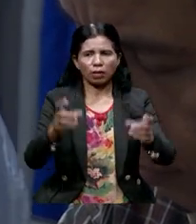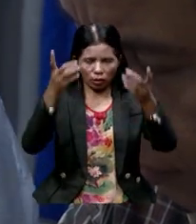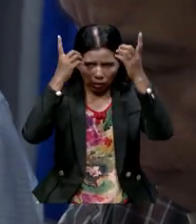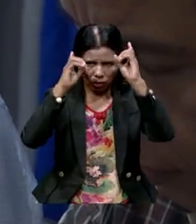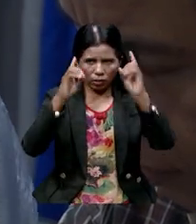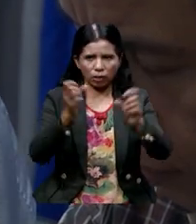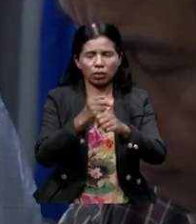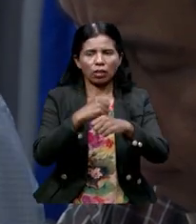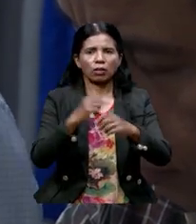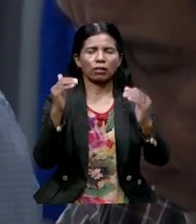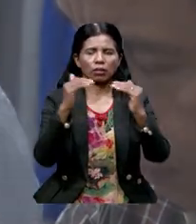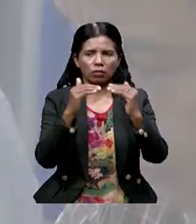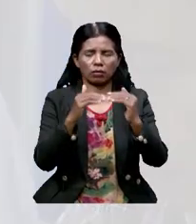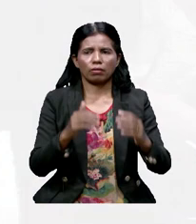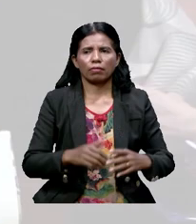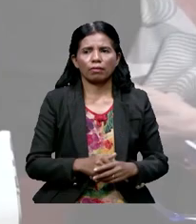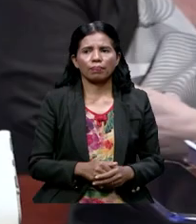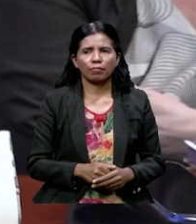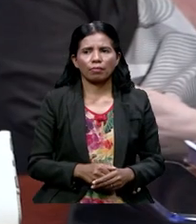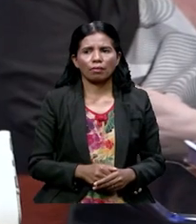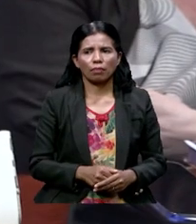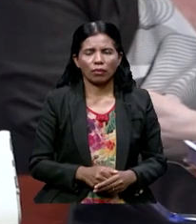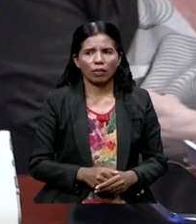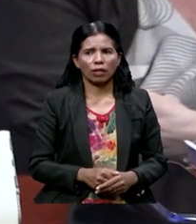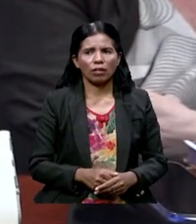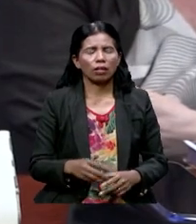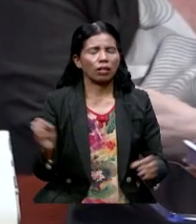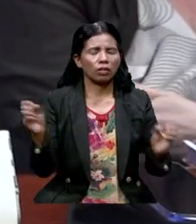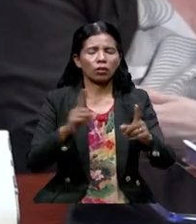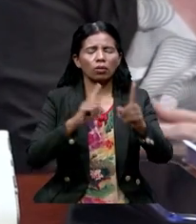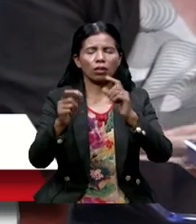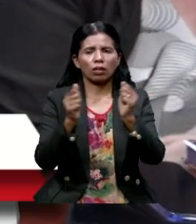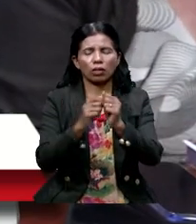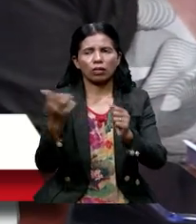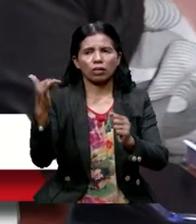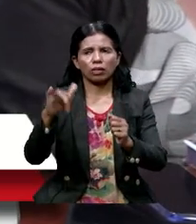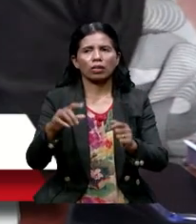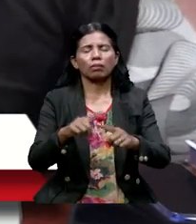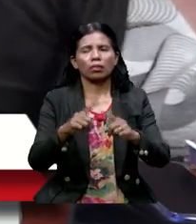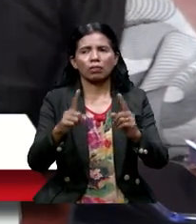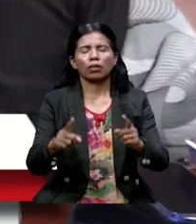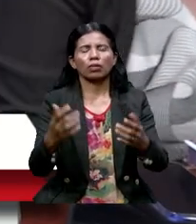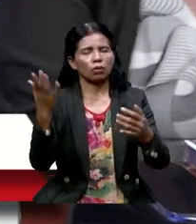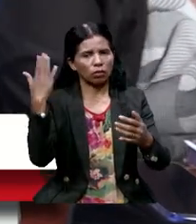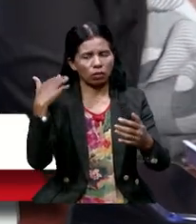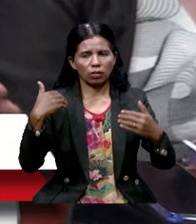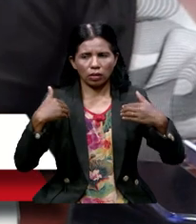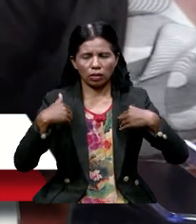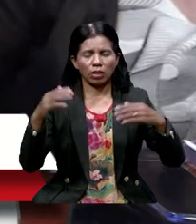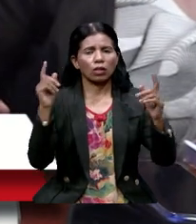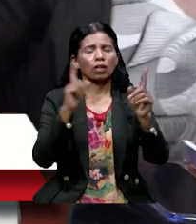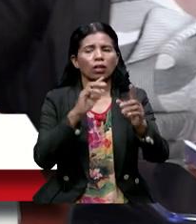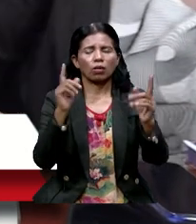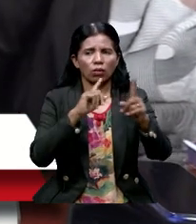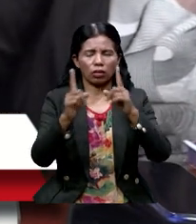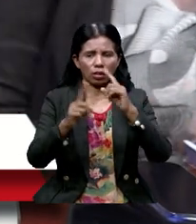tohalo diálogo tu esclarece tandian la ostian nunca halo diálogo hasira mas be antes ira ne e ona diálogo da la hira da la